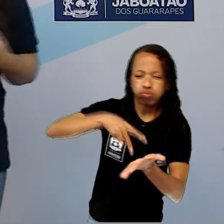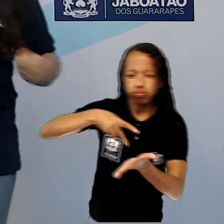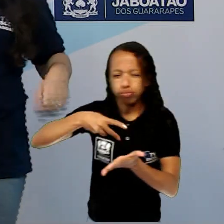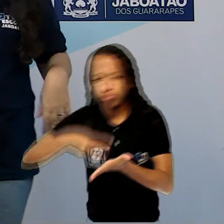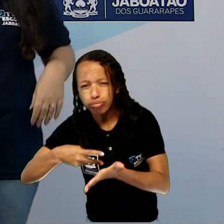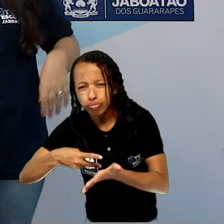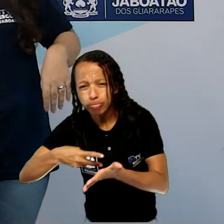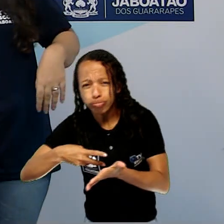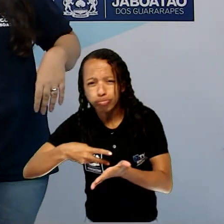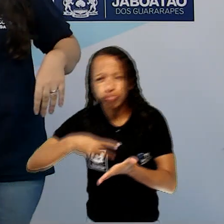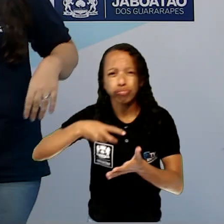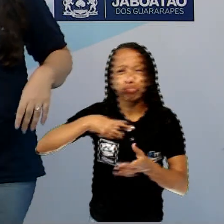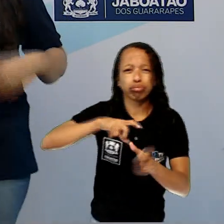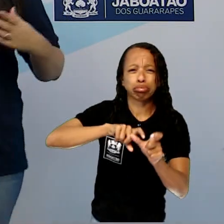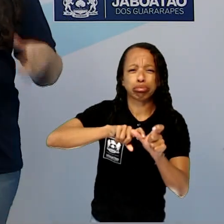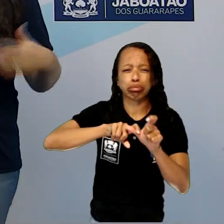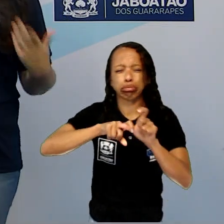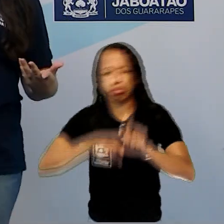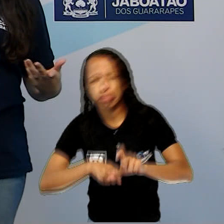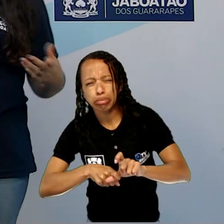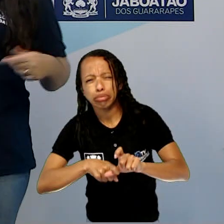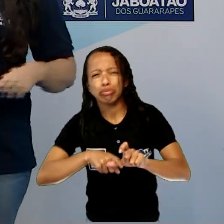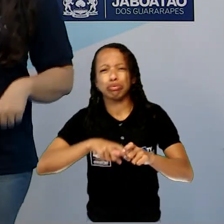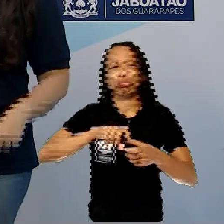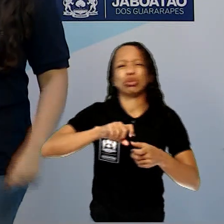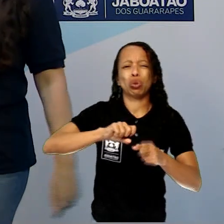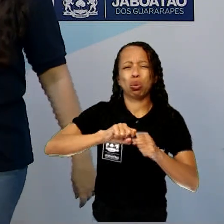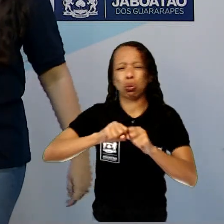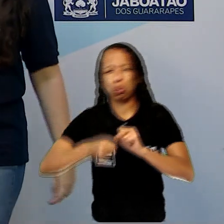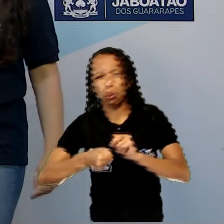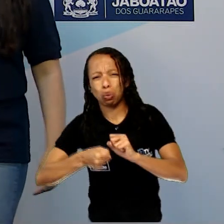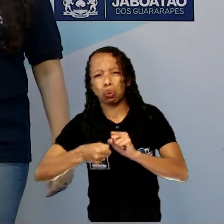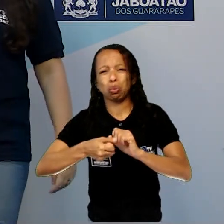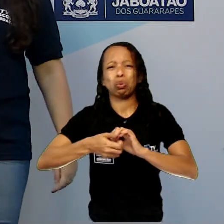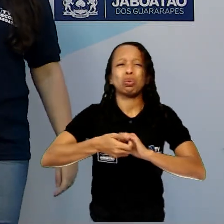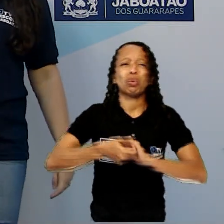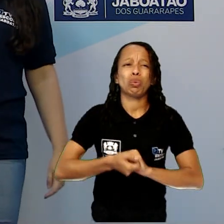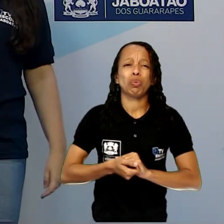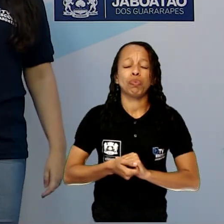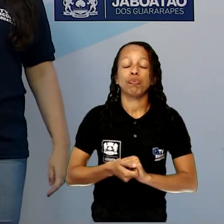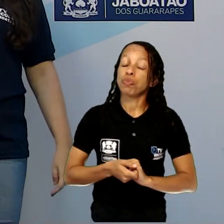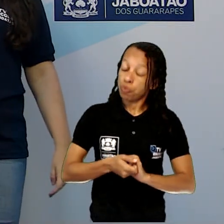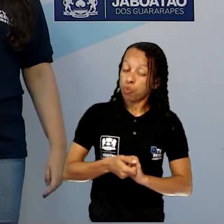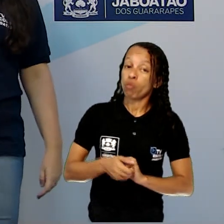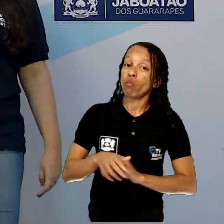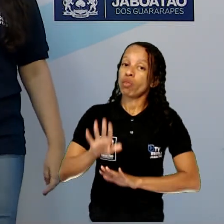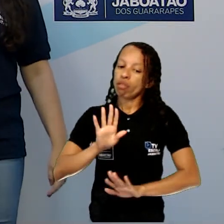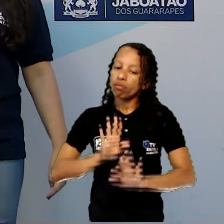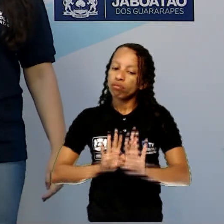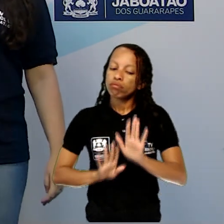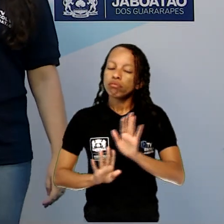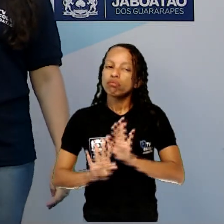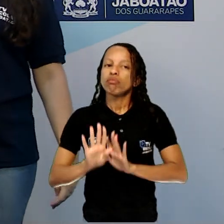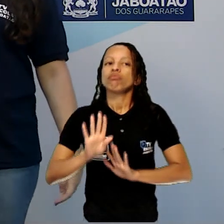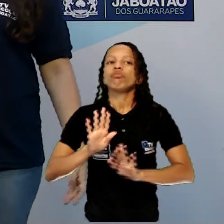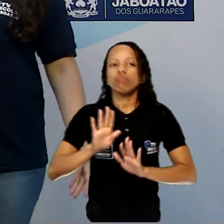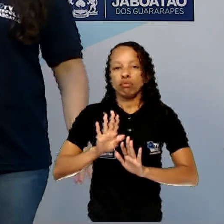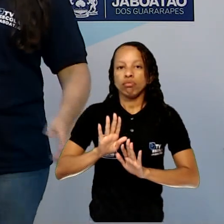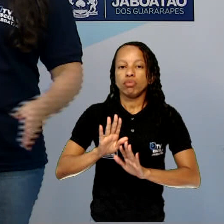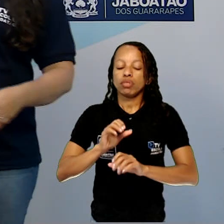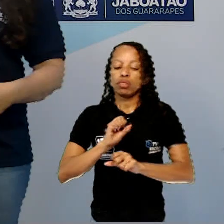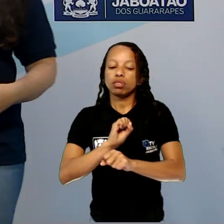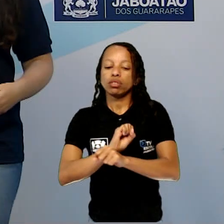encontrão forte, de repente não consegui nem pisar. Então, as orientações são repousar,